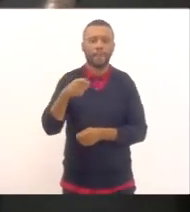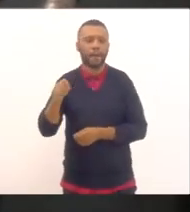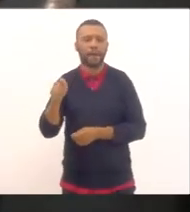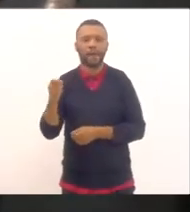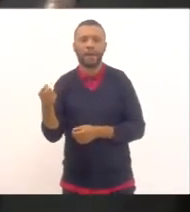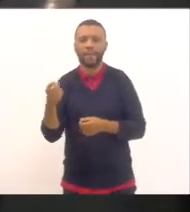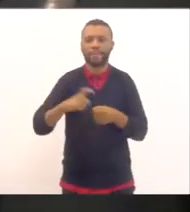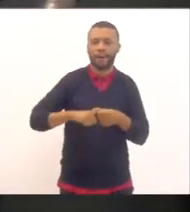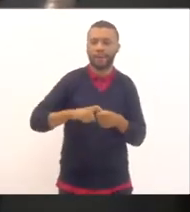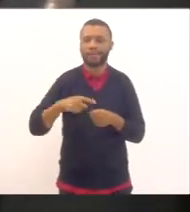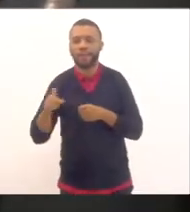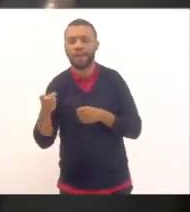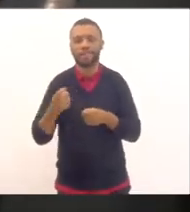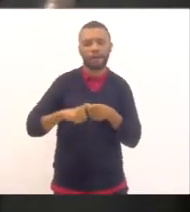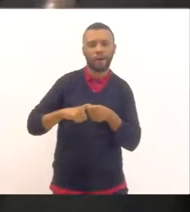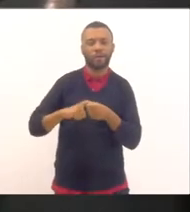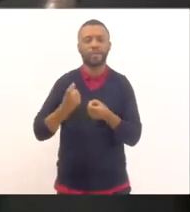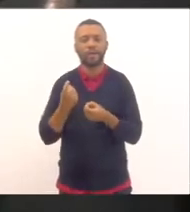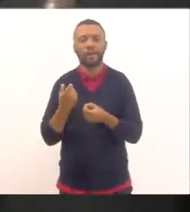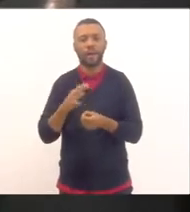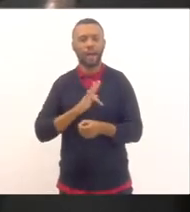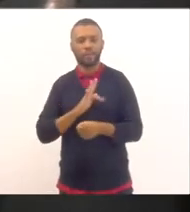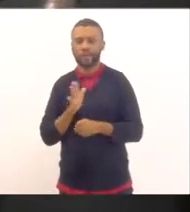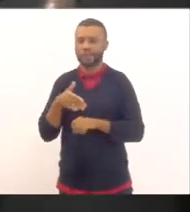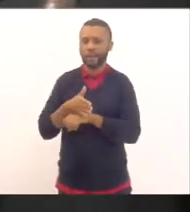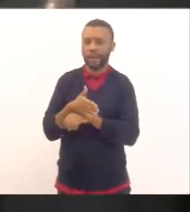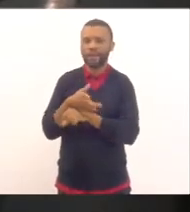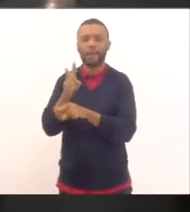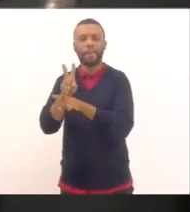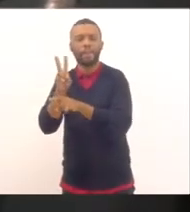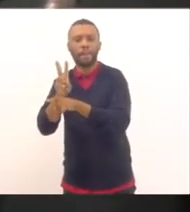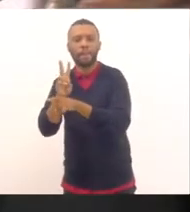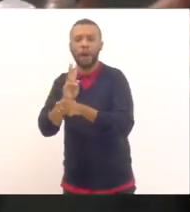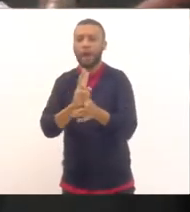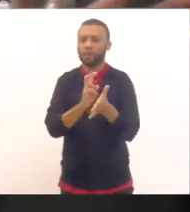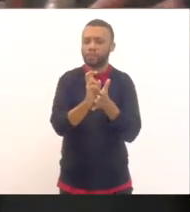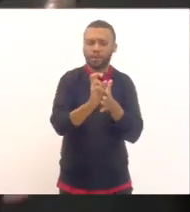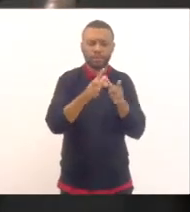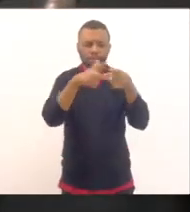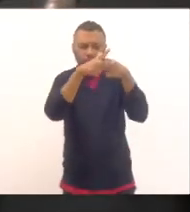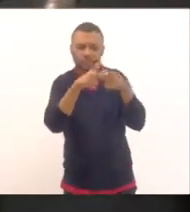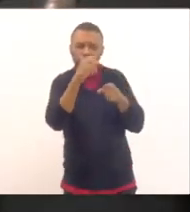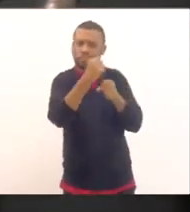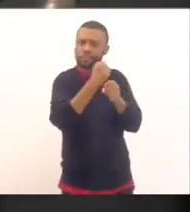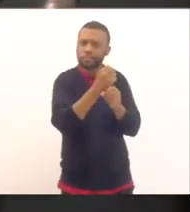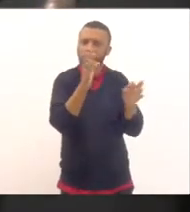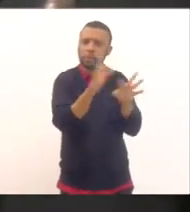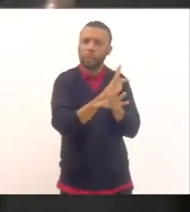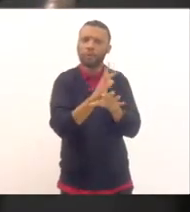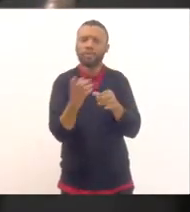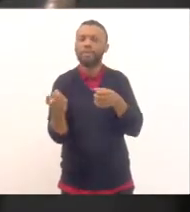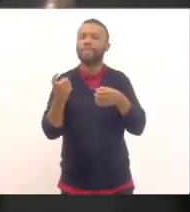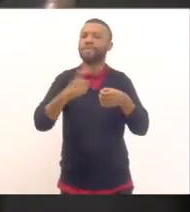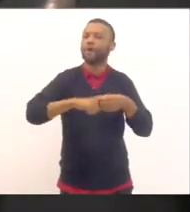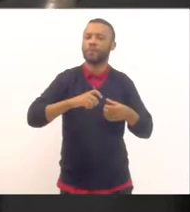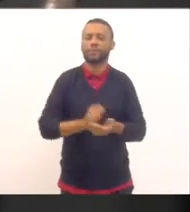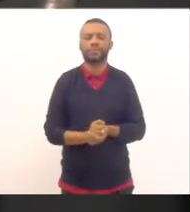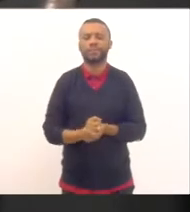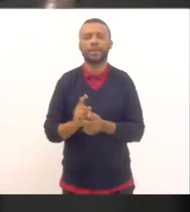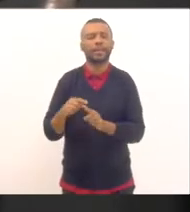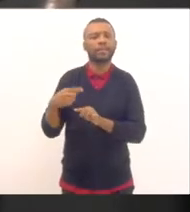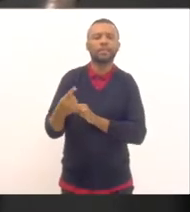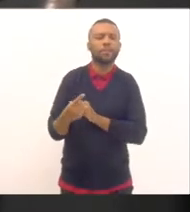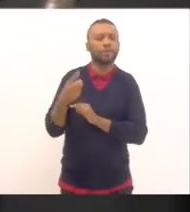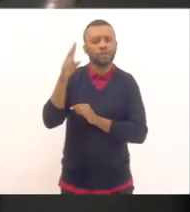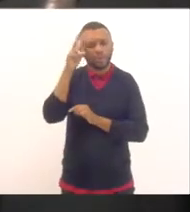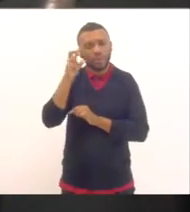militar entra faz operação da retaguarda para SuperVia fazer os reparos residenciais resolver sai do dia depois de trás o que ele volta